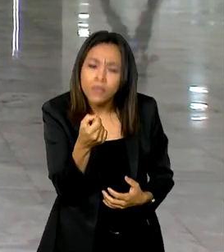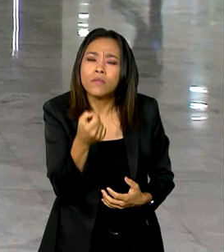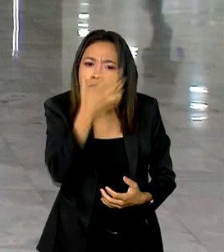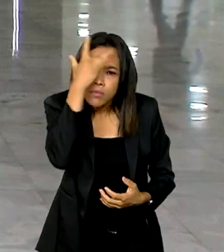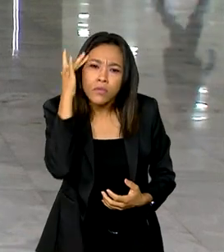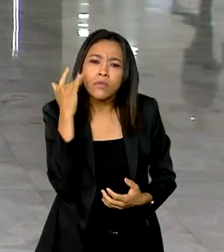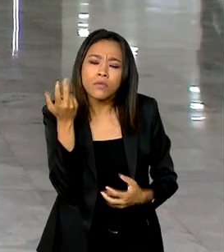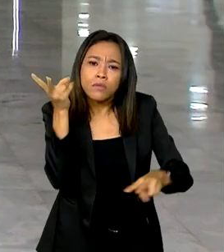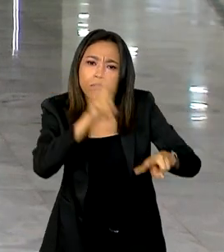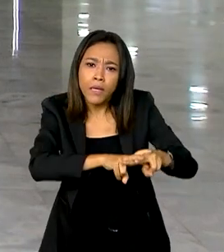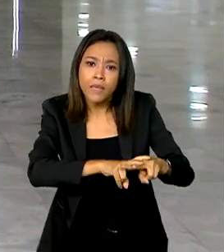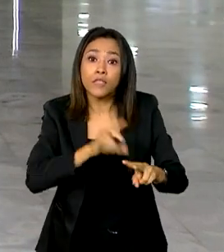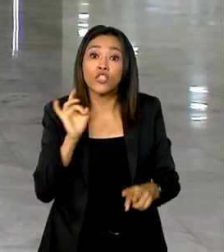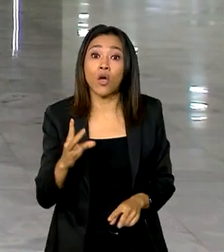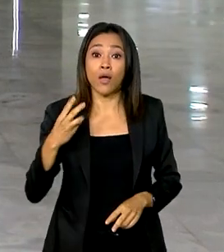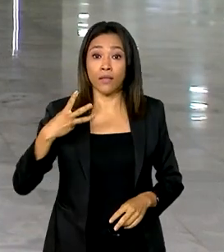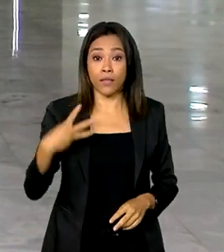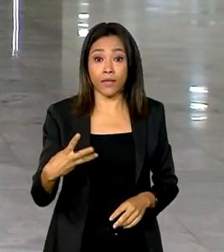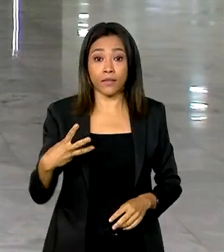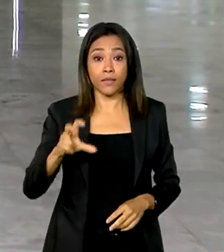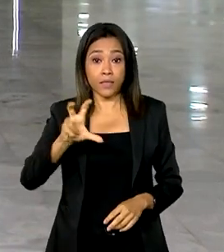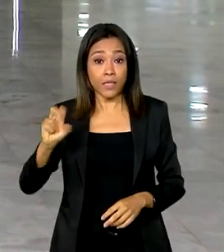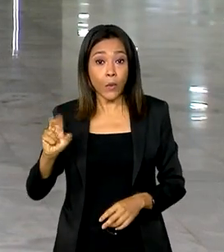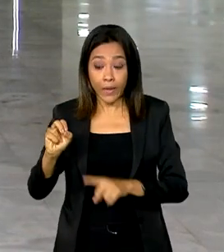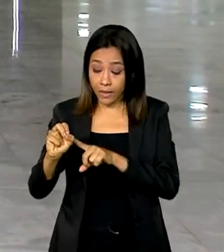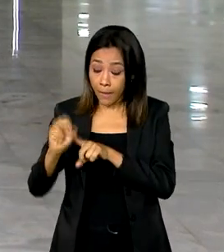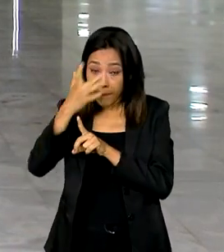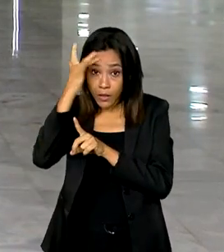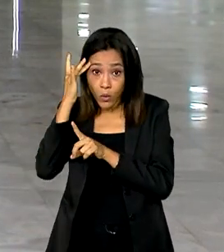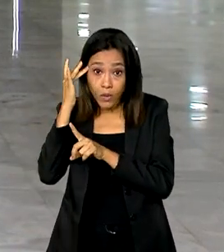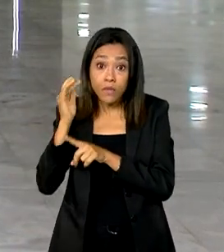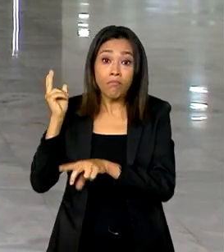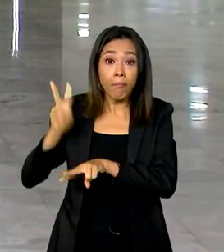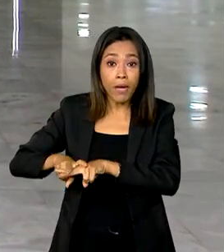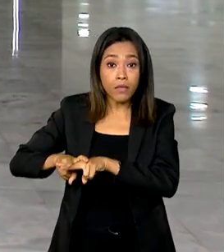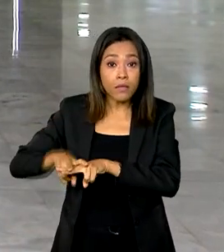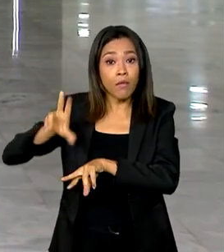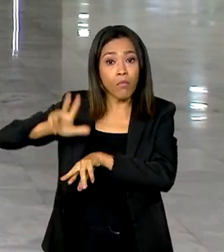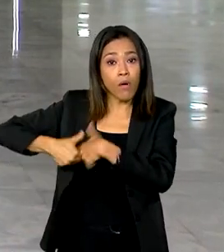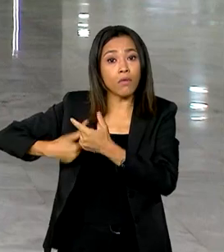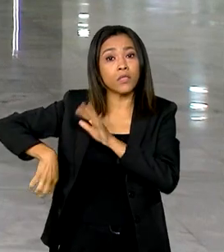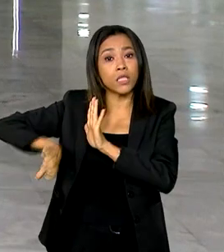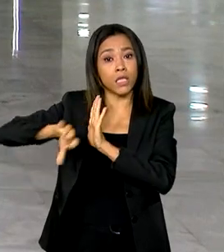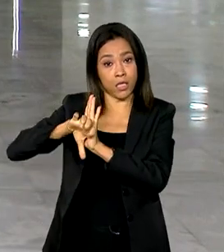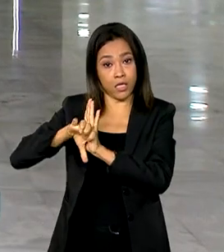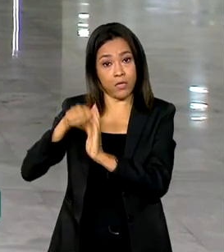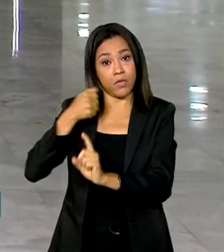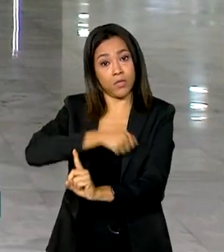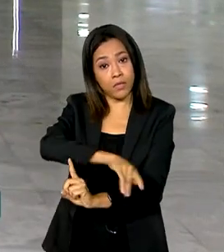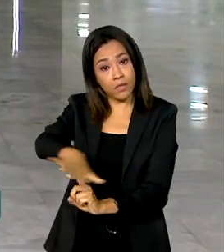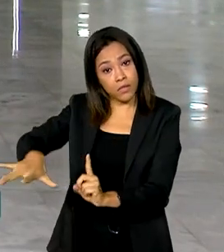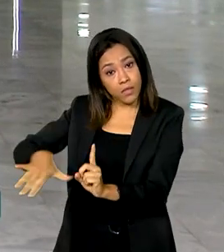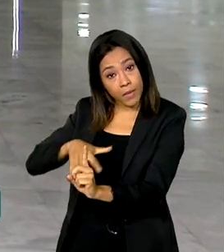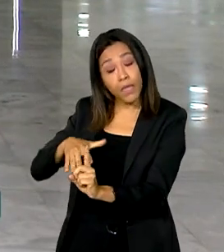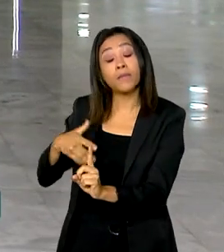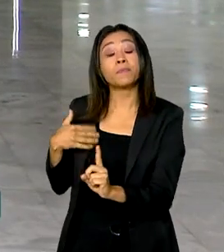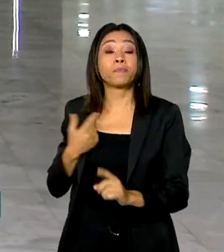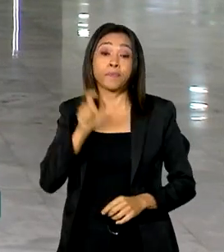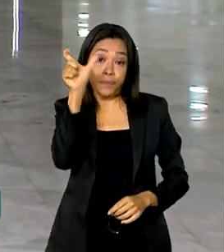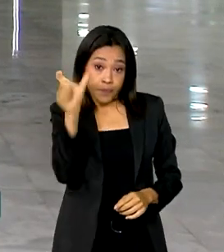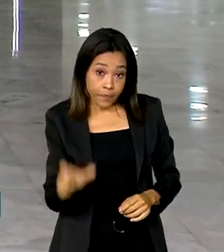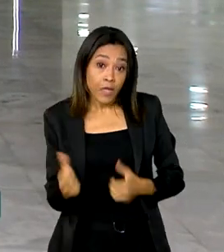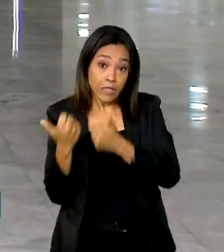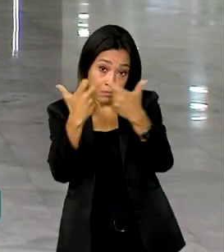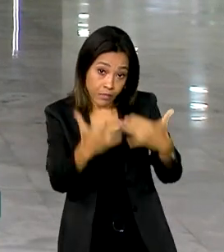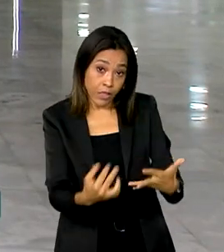Brasil Apenas 350 estão presas por conta de crimes ambientais ainda de acordo com o ministro